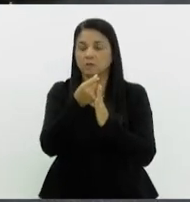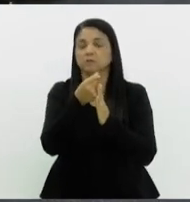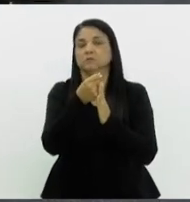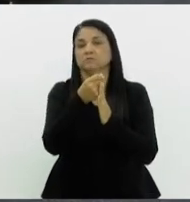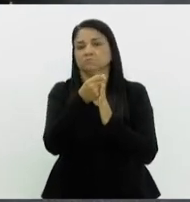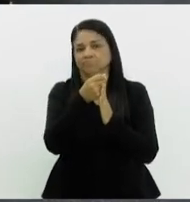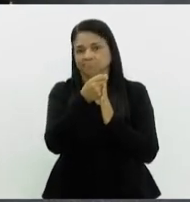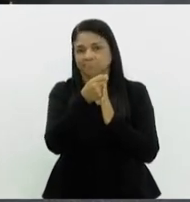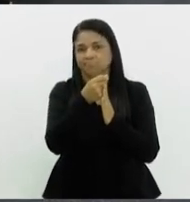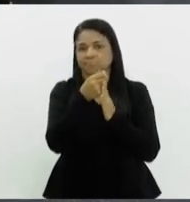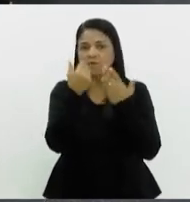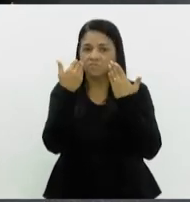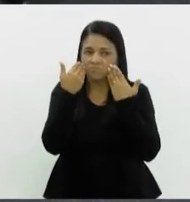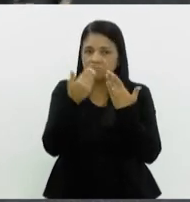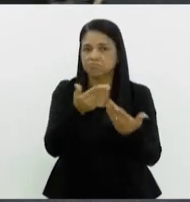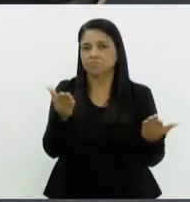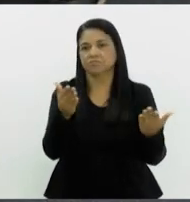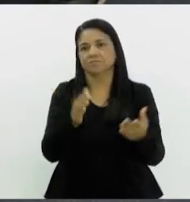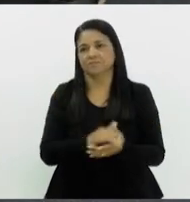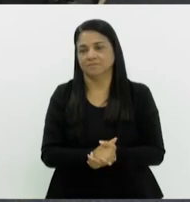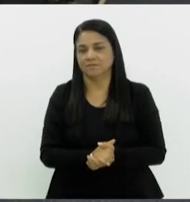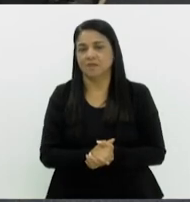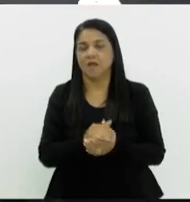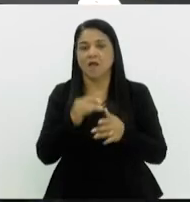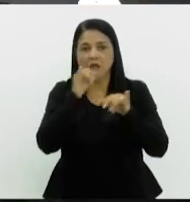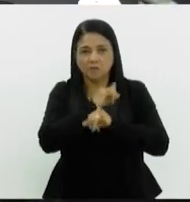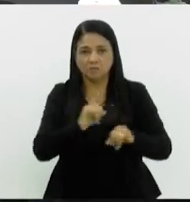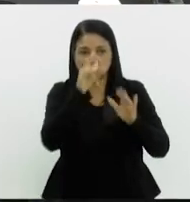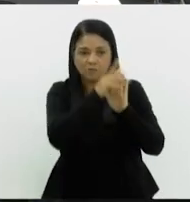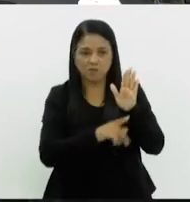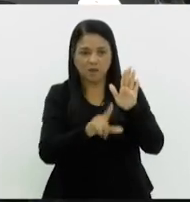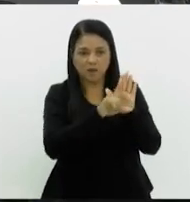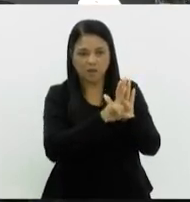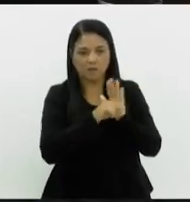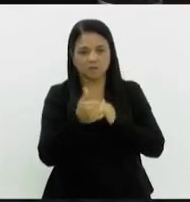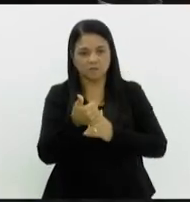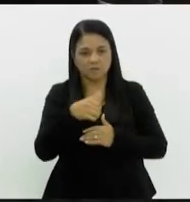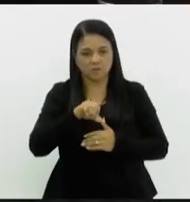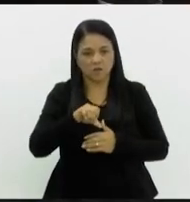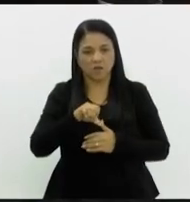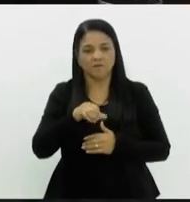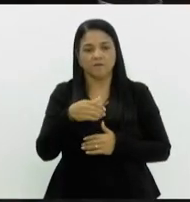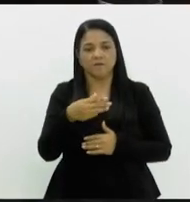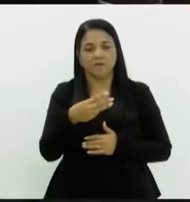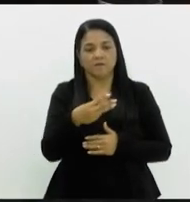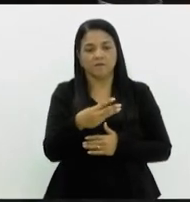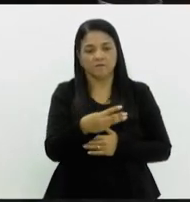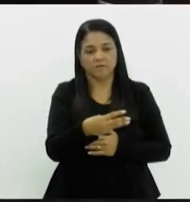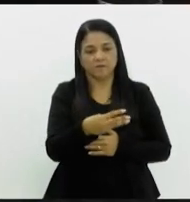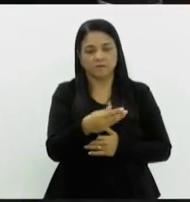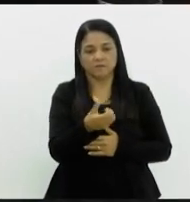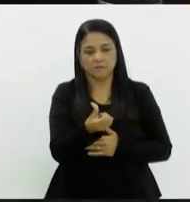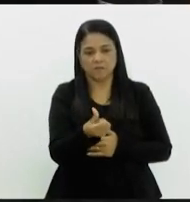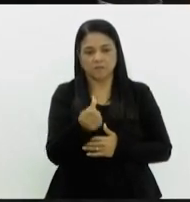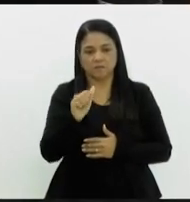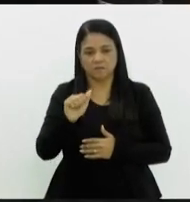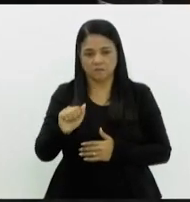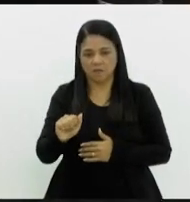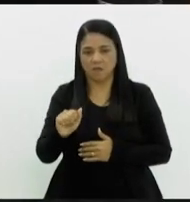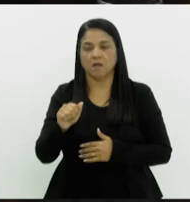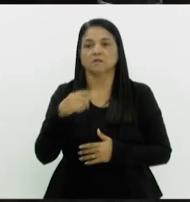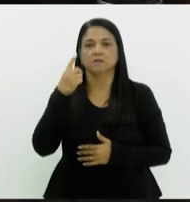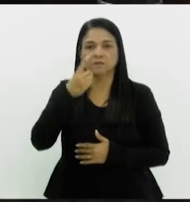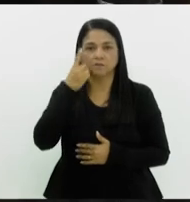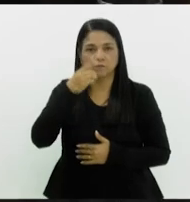fato, público. Obrigada. Anuncio projeto de lei número 1926-A, de 2023, de autoria da deputada